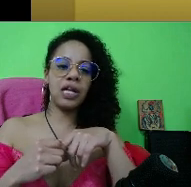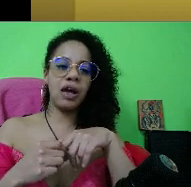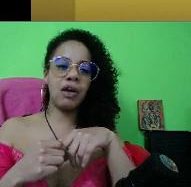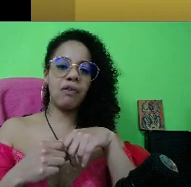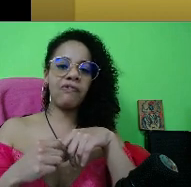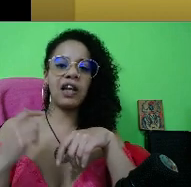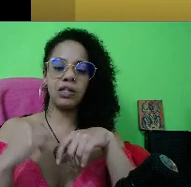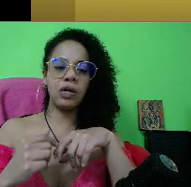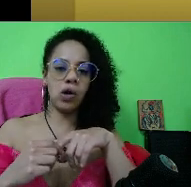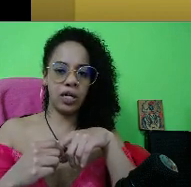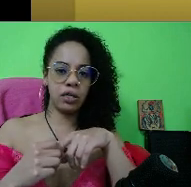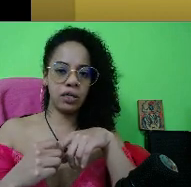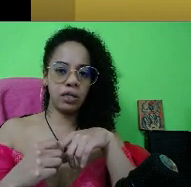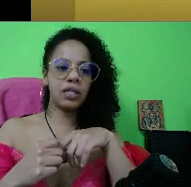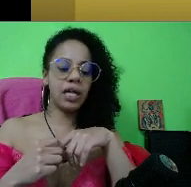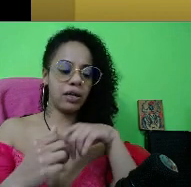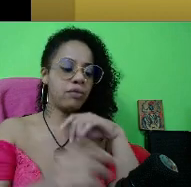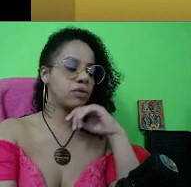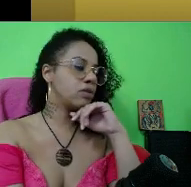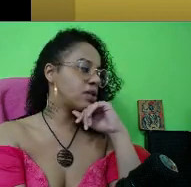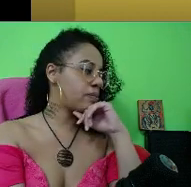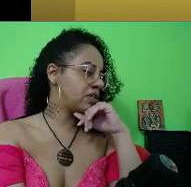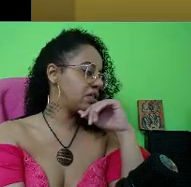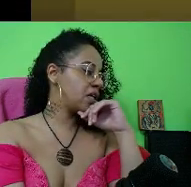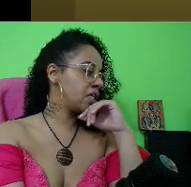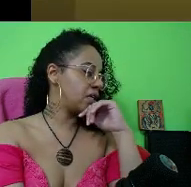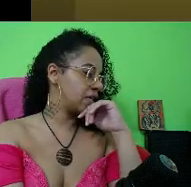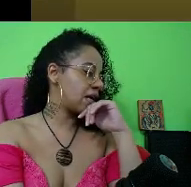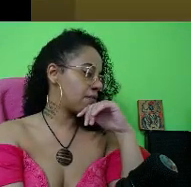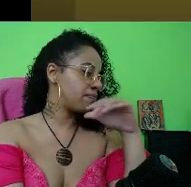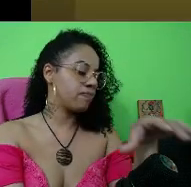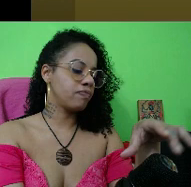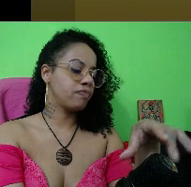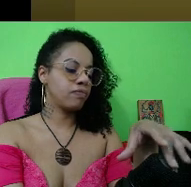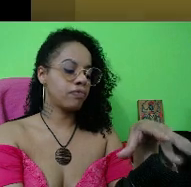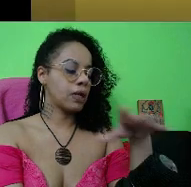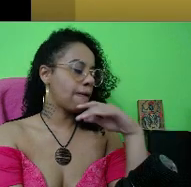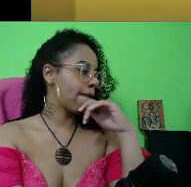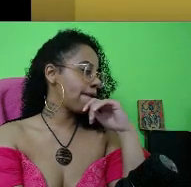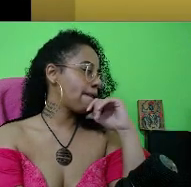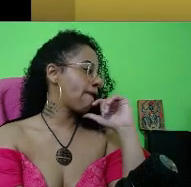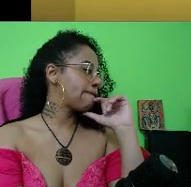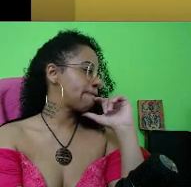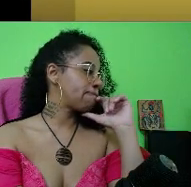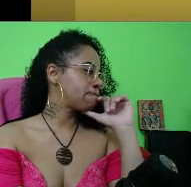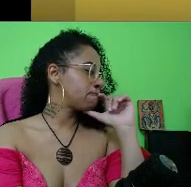esse vídeo que ele tá falando agora entendeu só para vocês entenderem tá